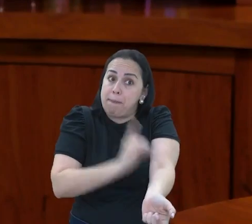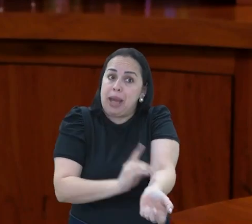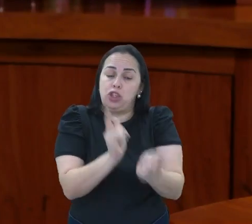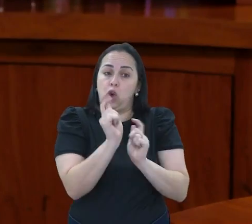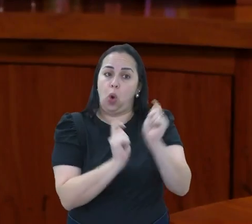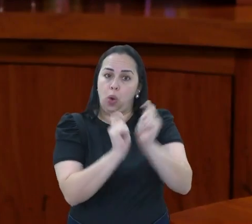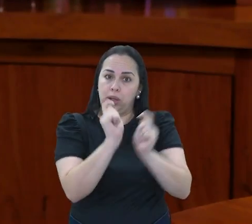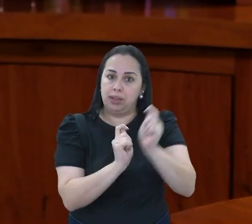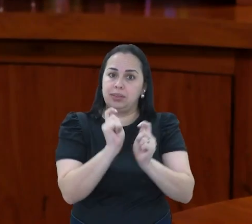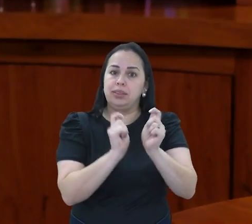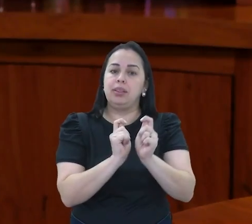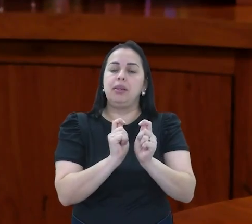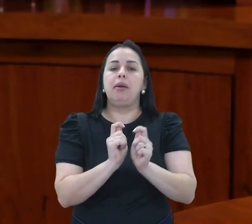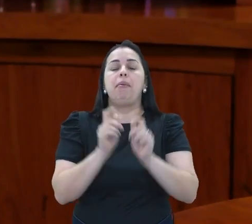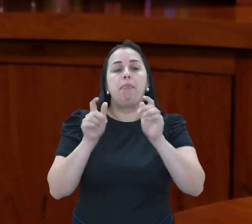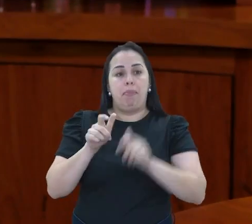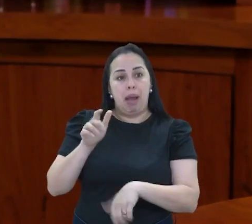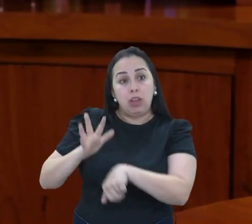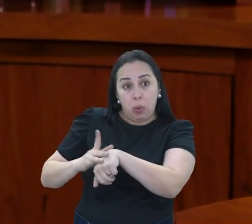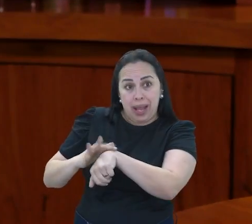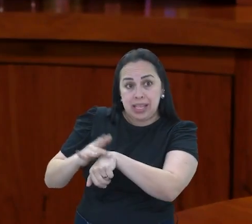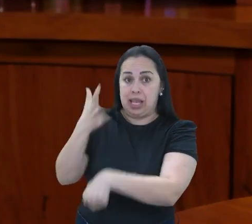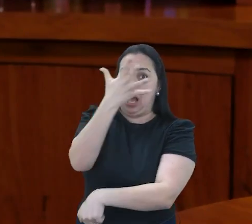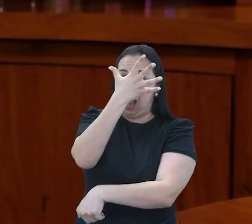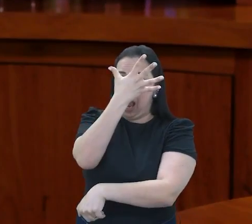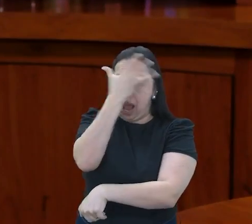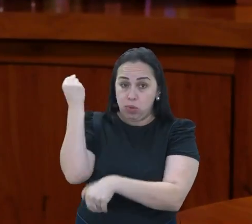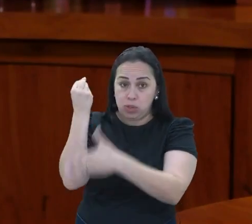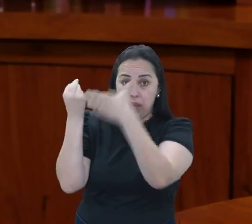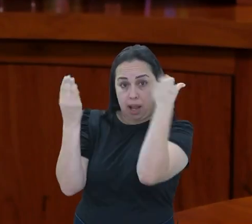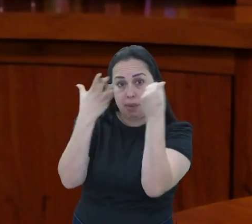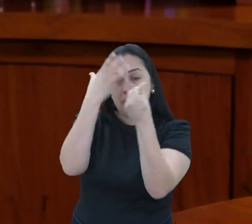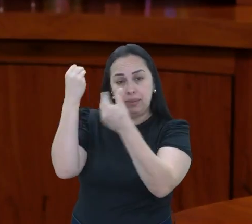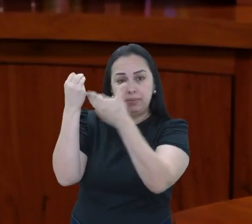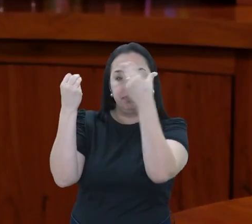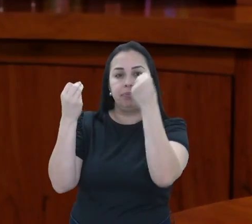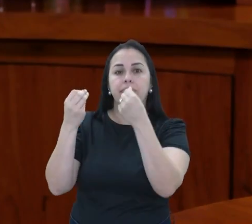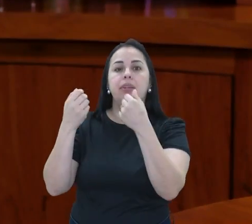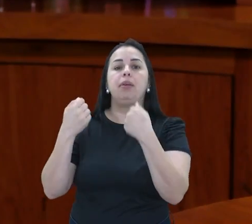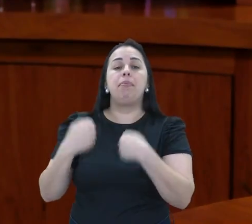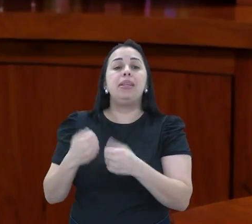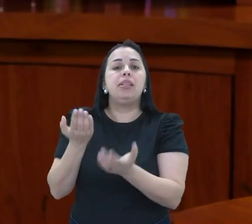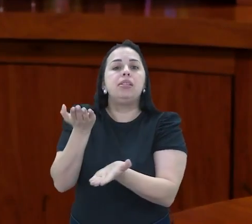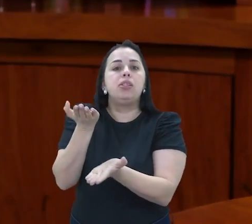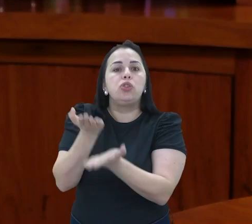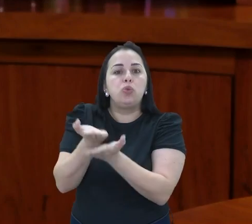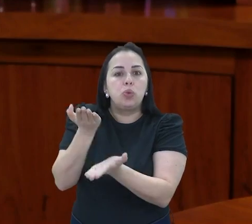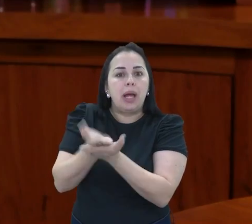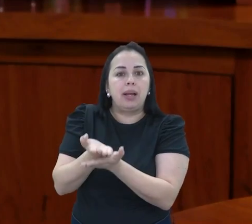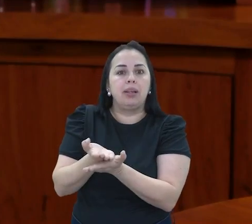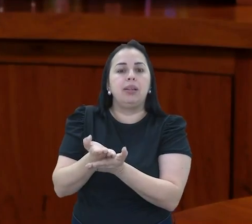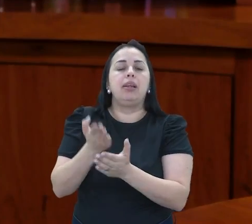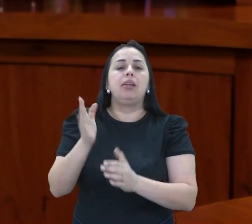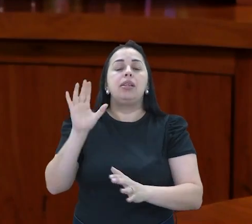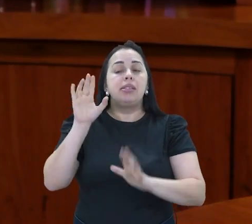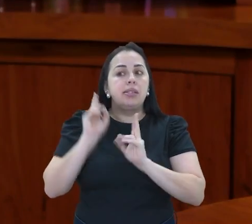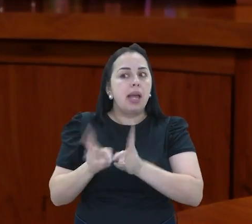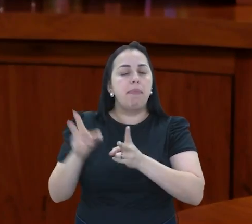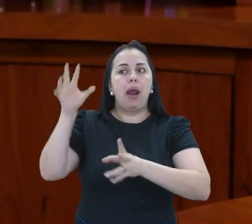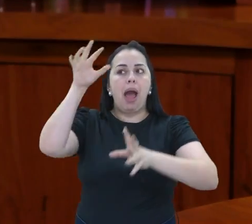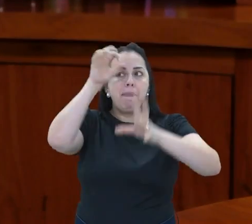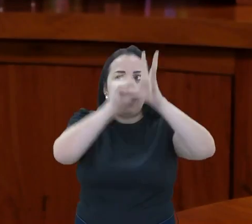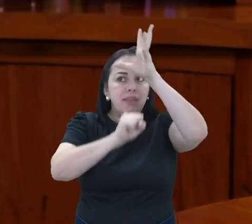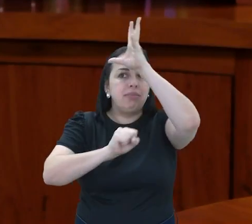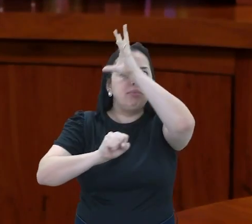pressão, diabetes. Para o Alzheimer, né, para a demência especificamente, a escolaridade, né, quanto